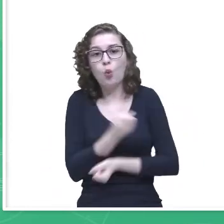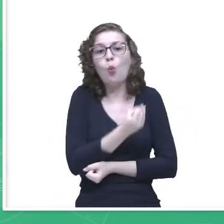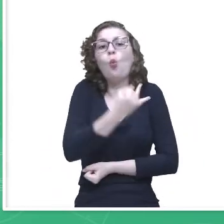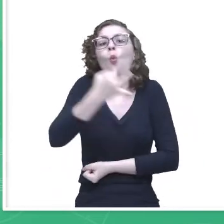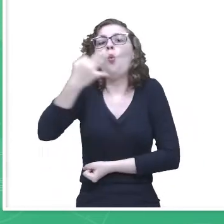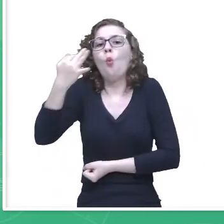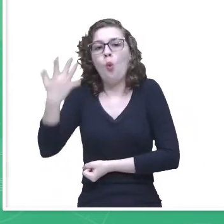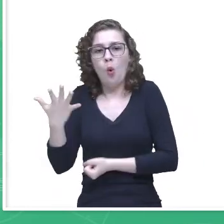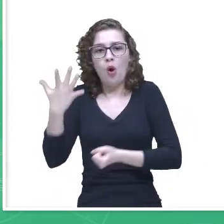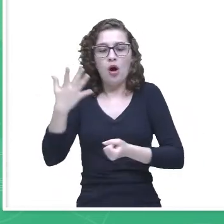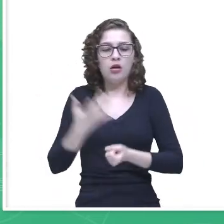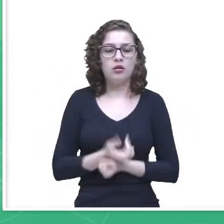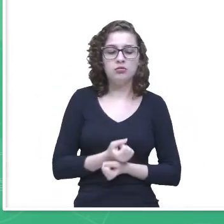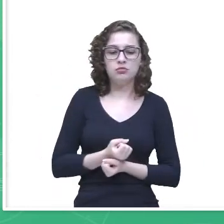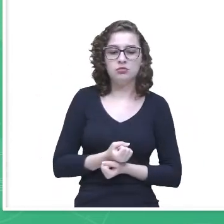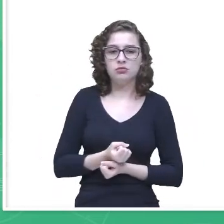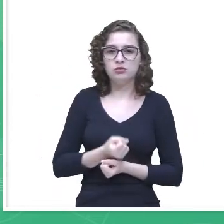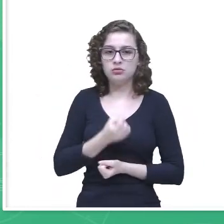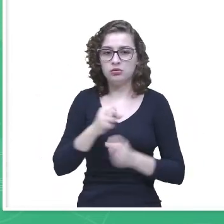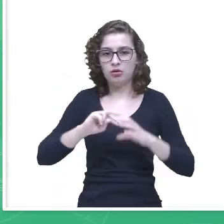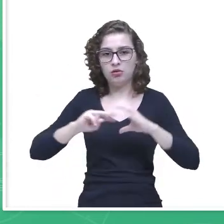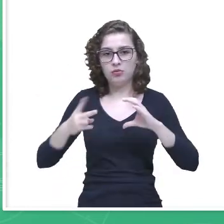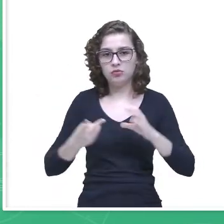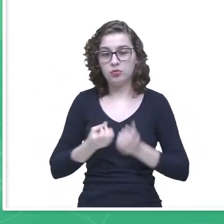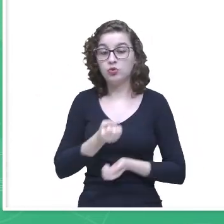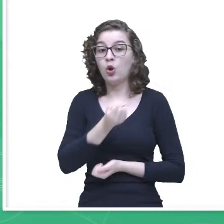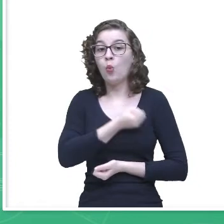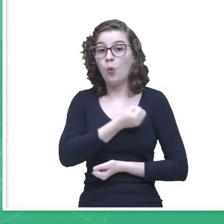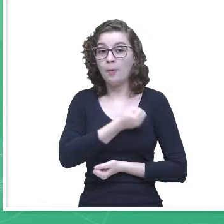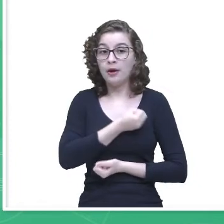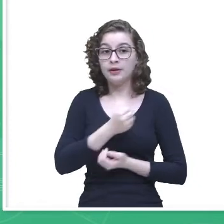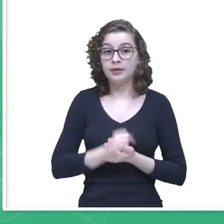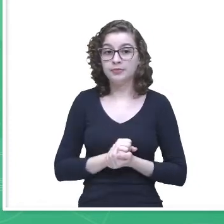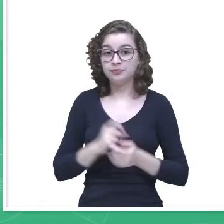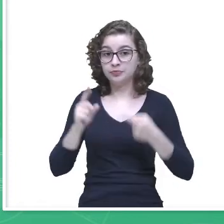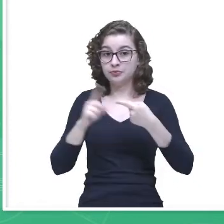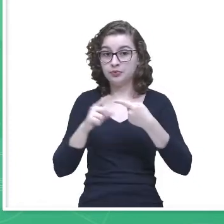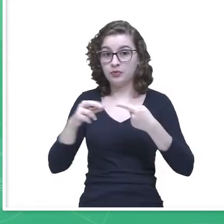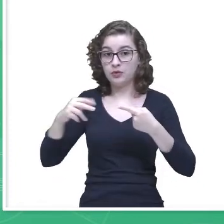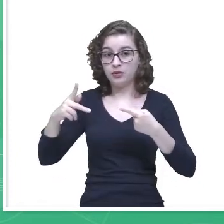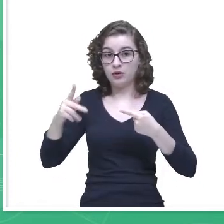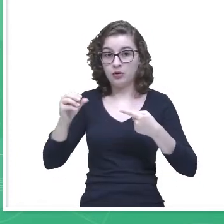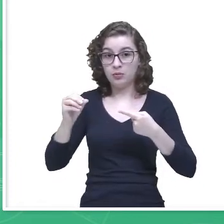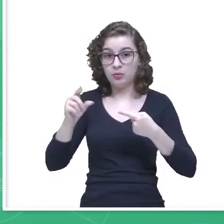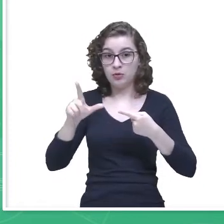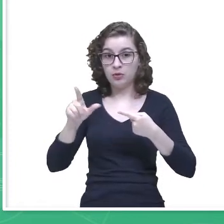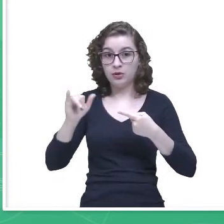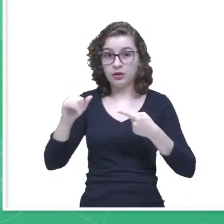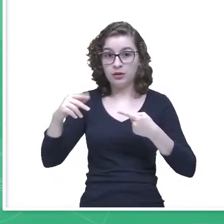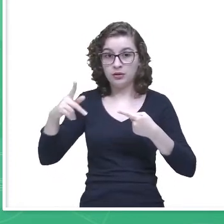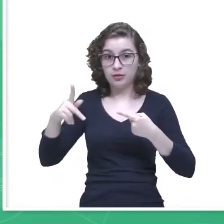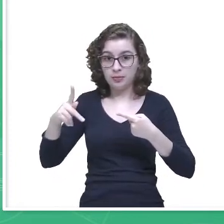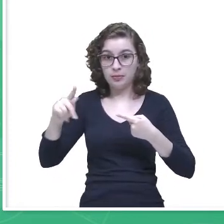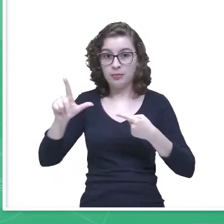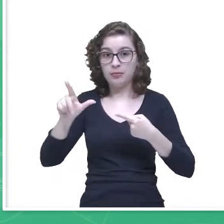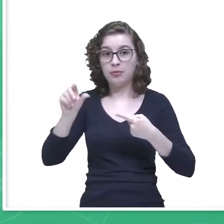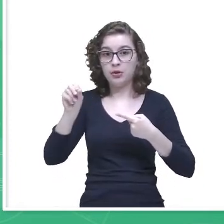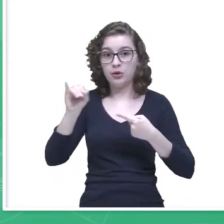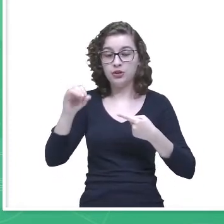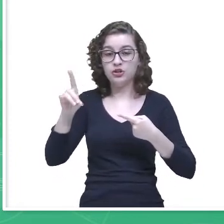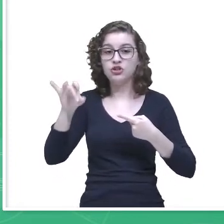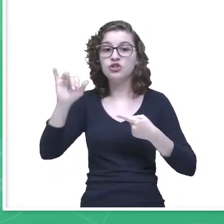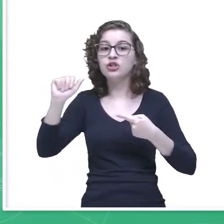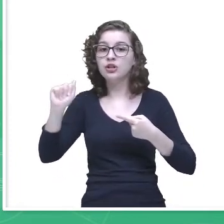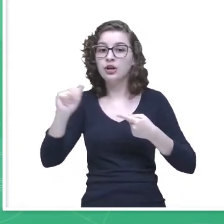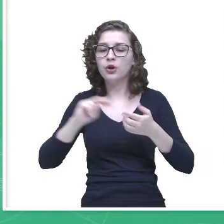a mutação numérica. Eu posso ter por poliploidia ou aneuploidia. A poliploidia é o